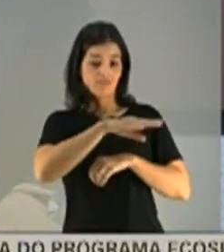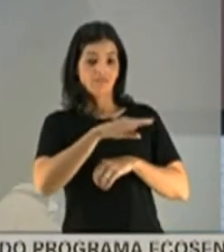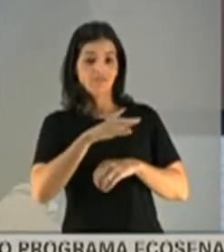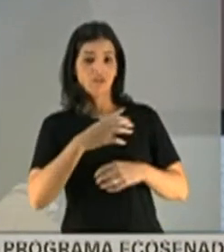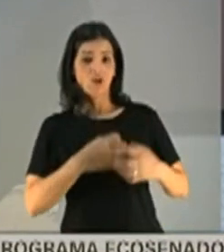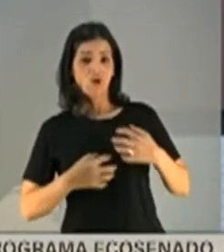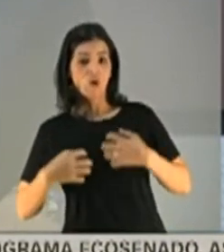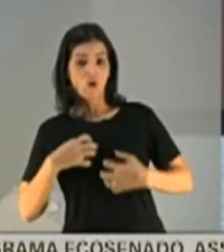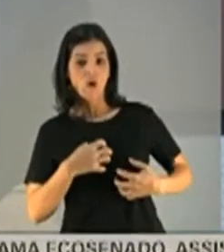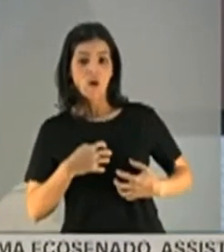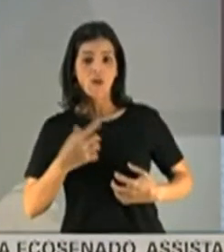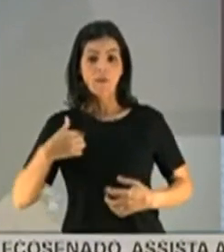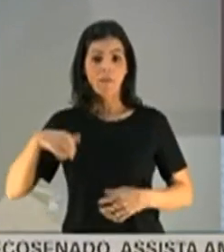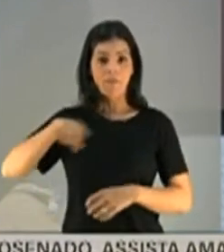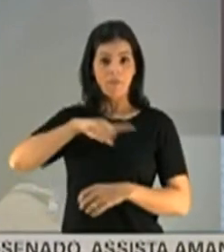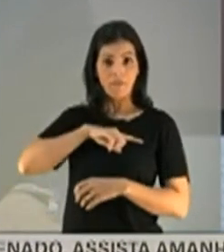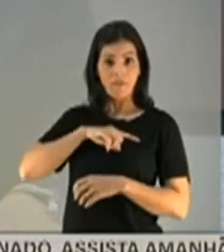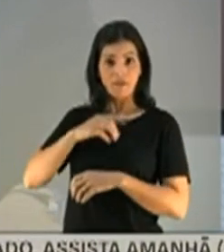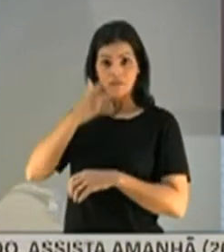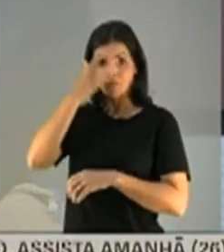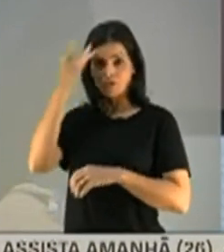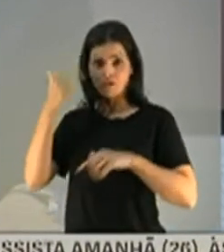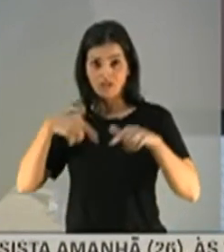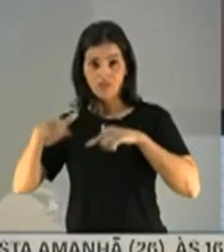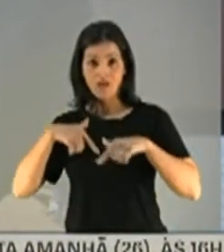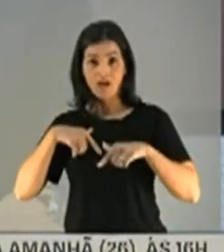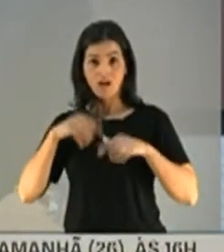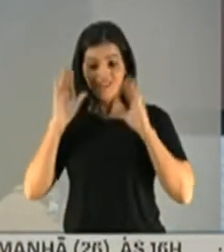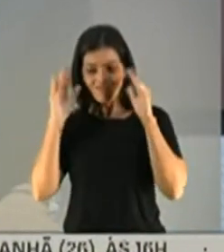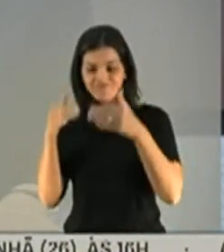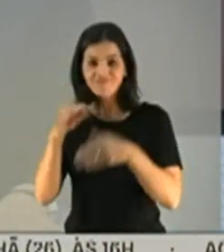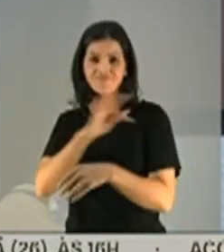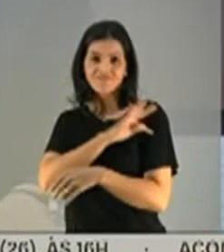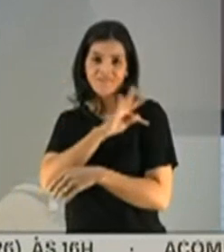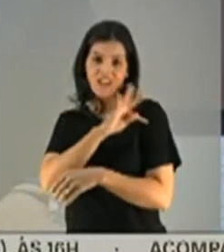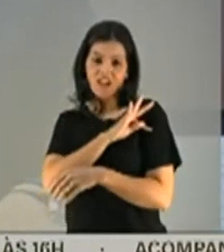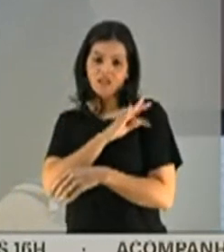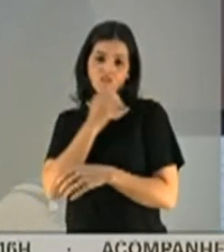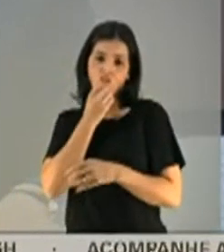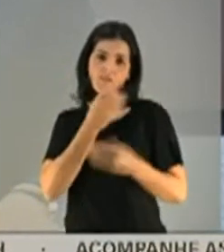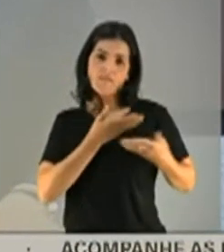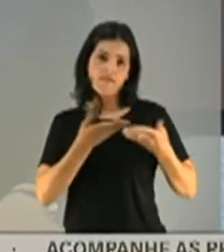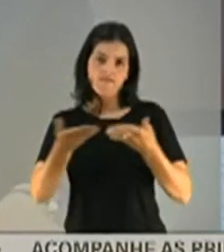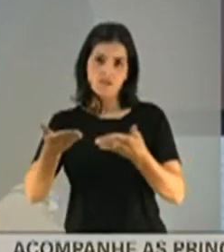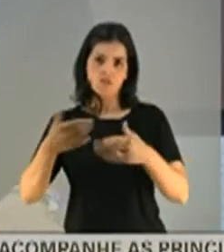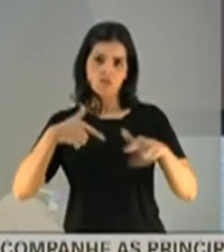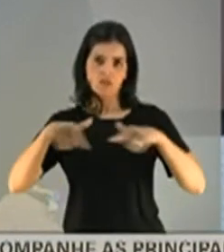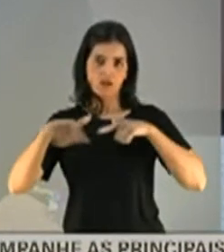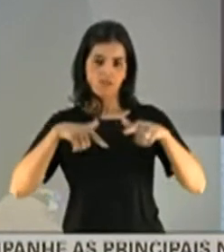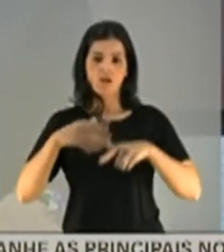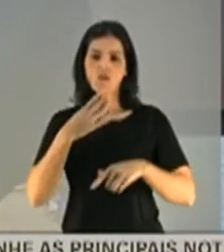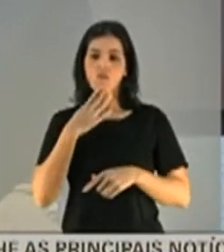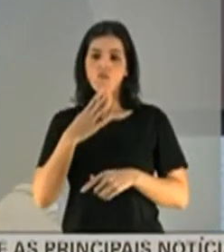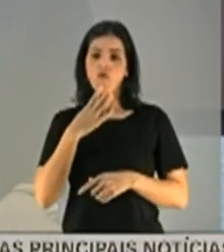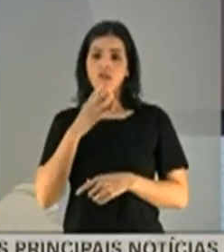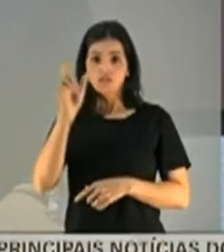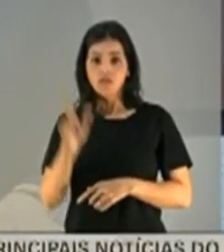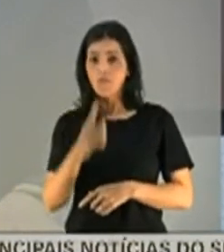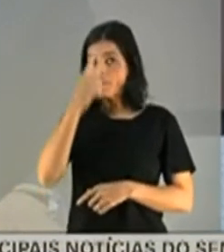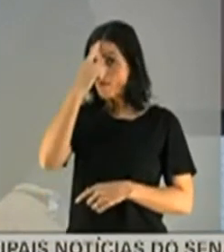é um pouco caxias e técnico. Então, assim, acho que eles não são muito bem-vindos. As pessoas que eu conheço quase sempre são no perfil do meu